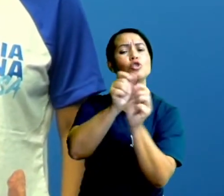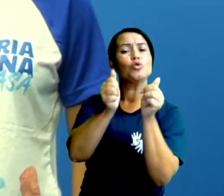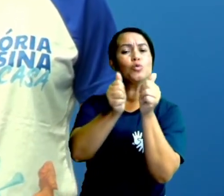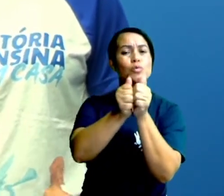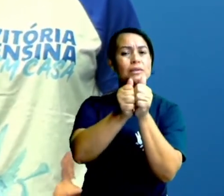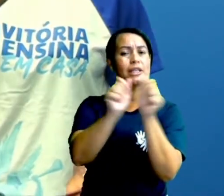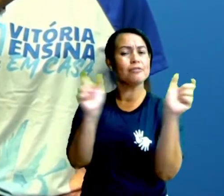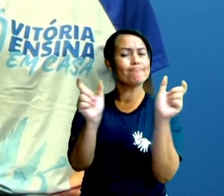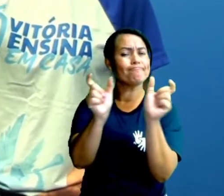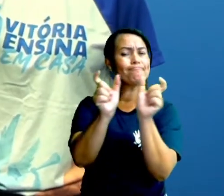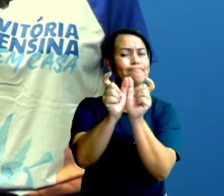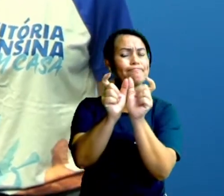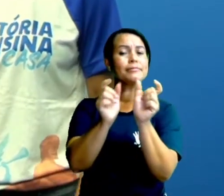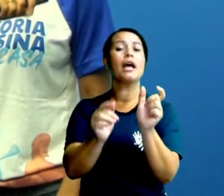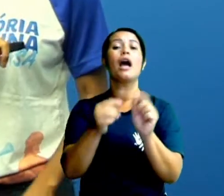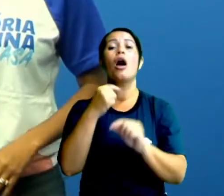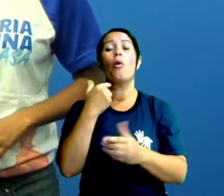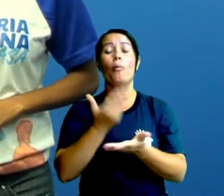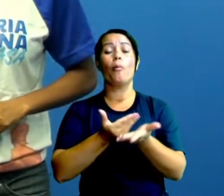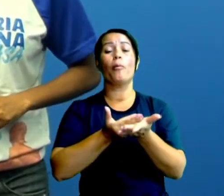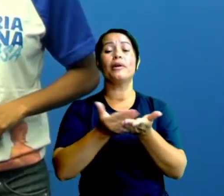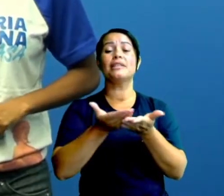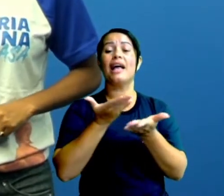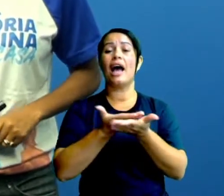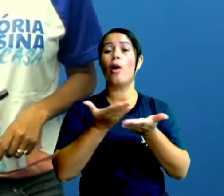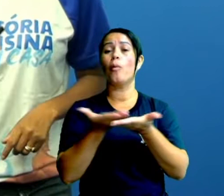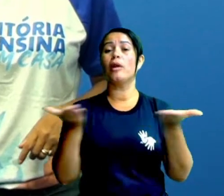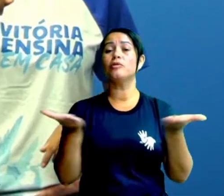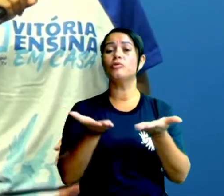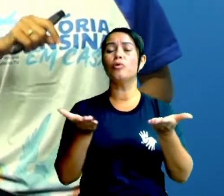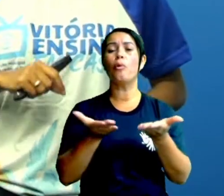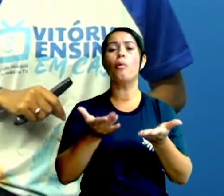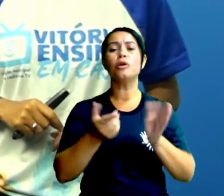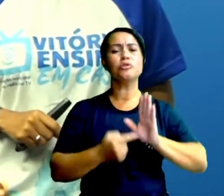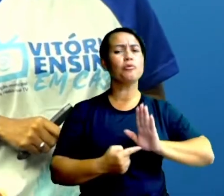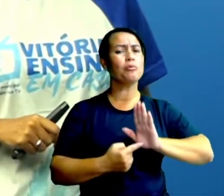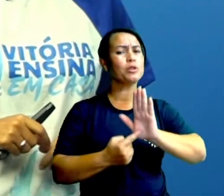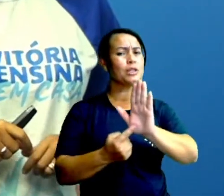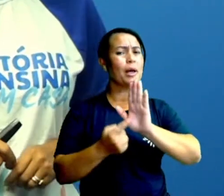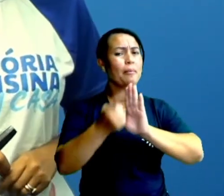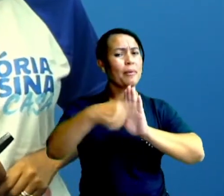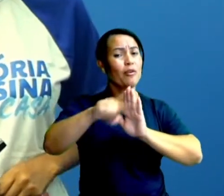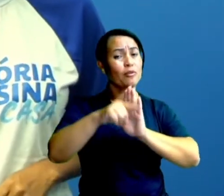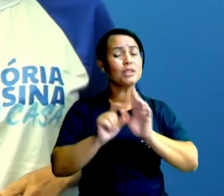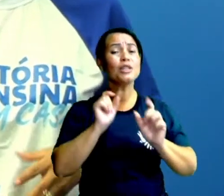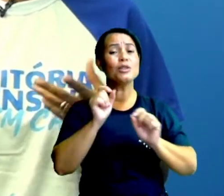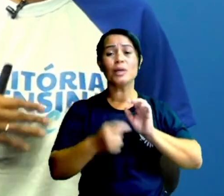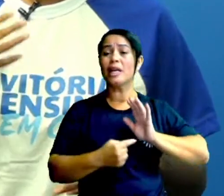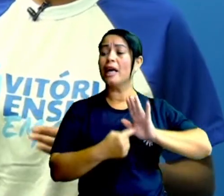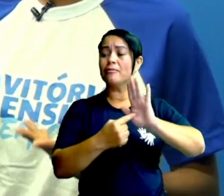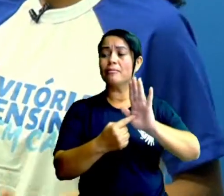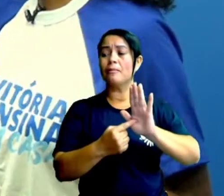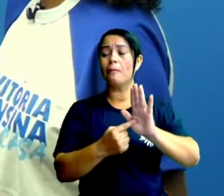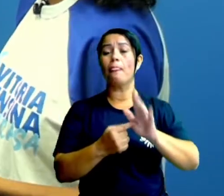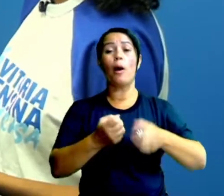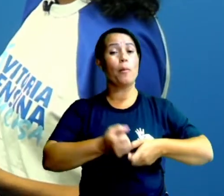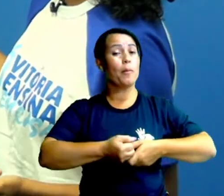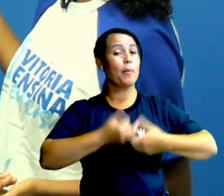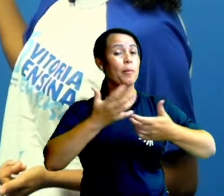juntas para a gente começar a nossa aula de hoje eu trouxe para vocês aqui